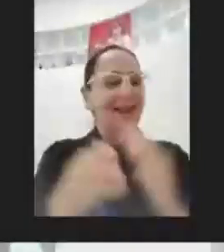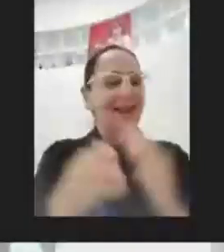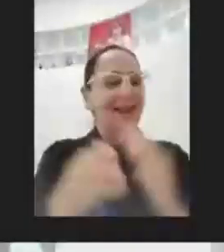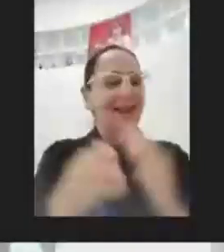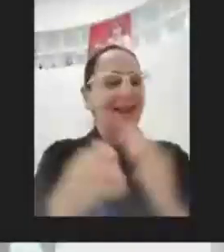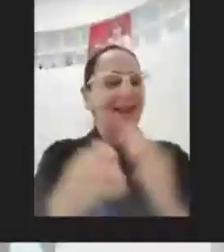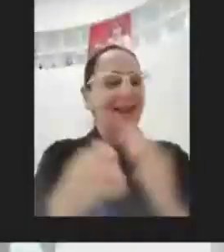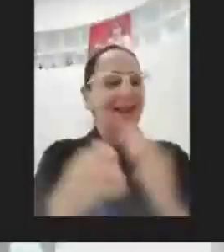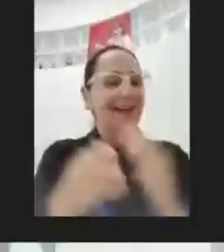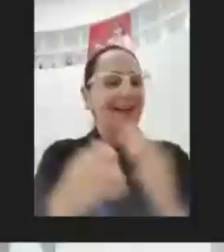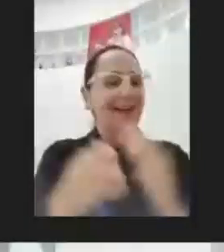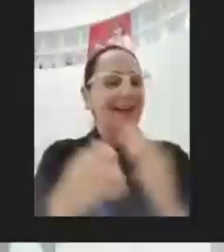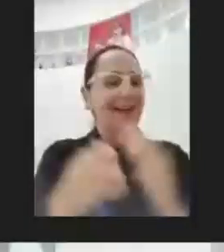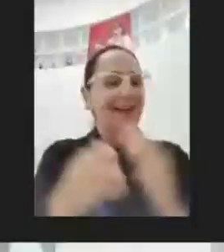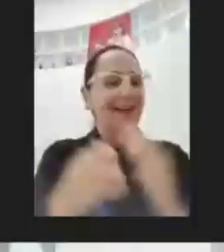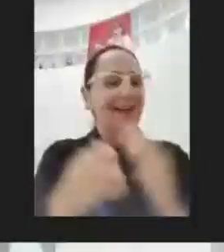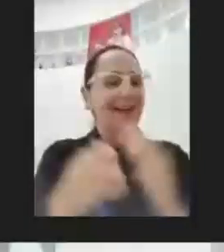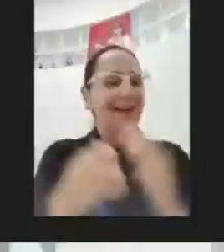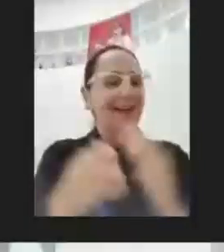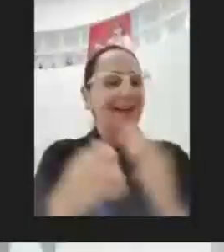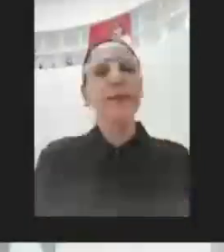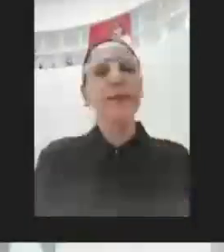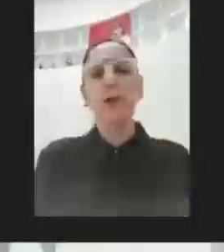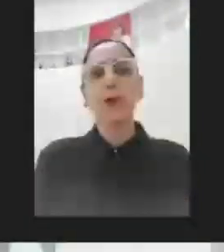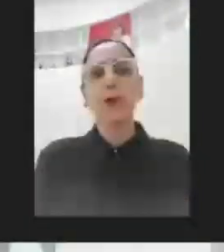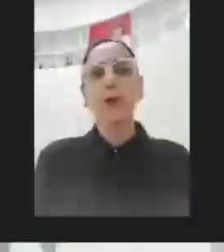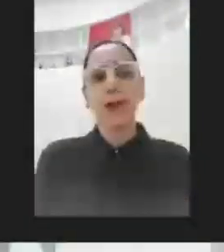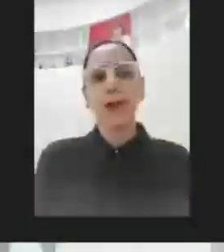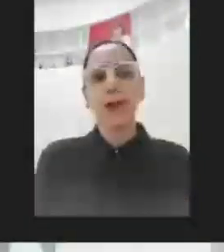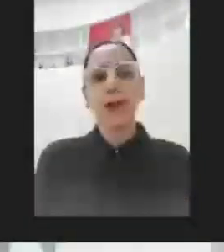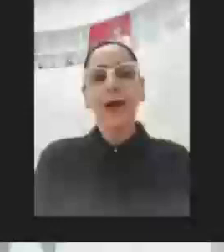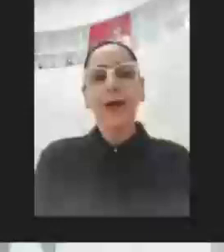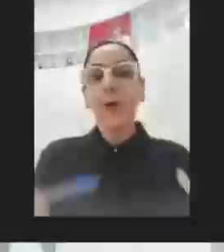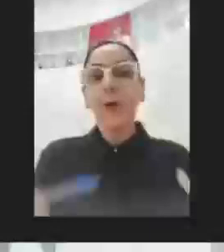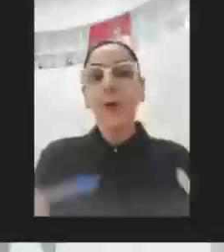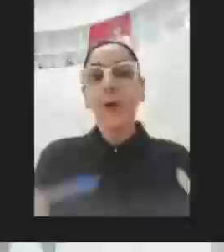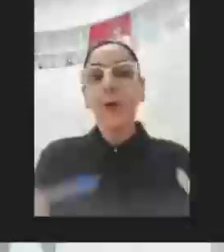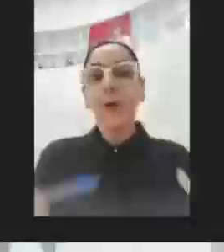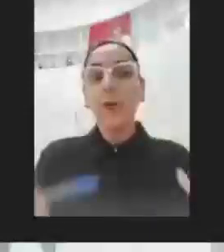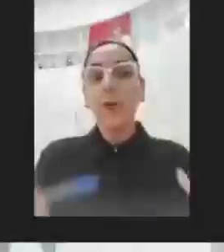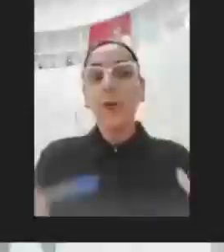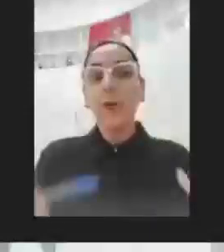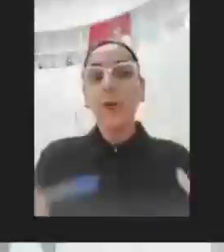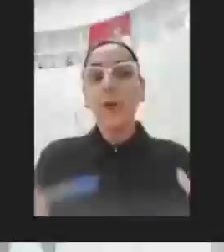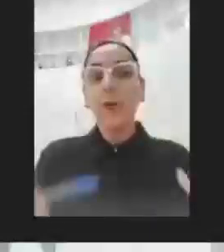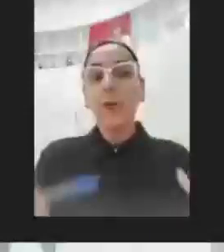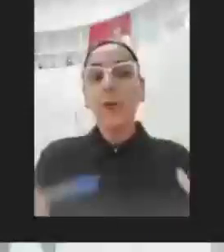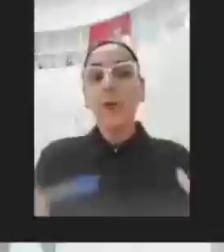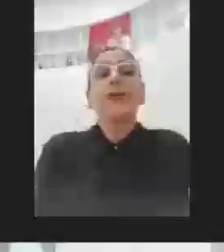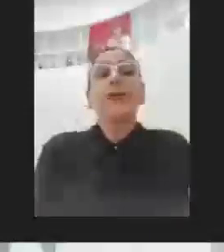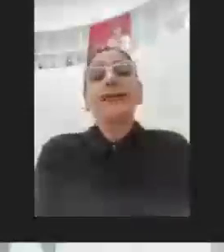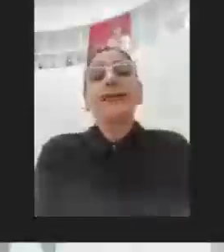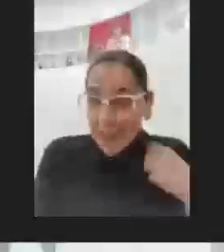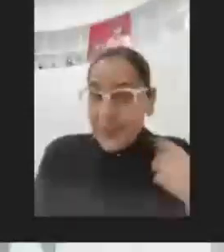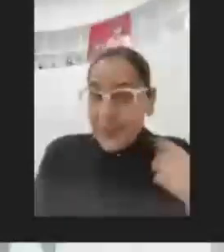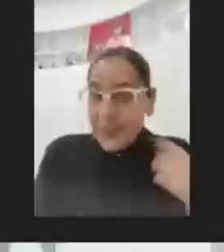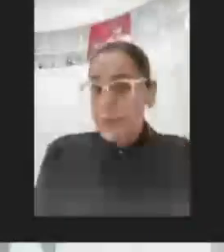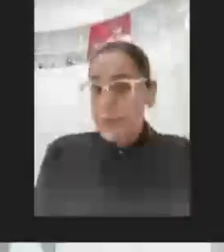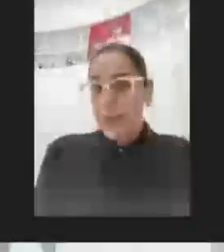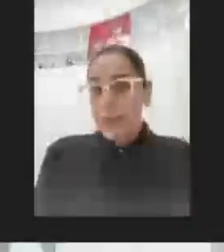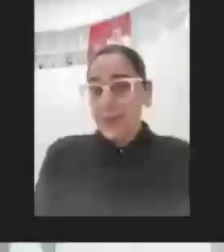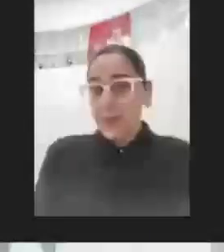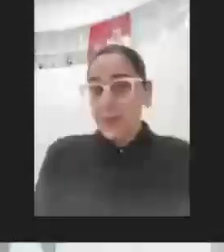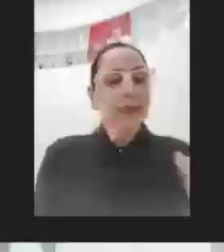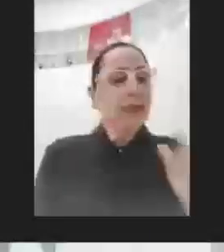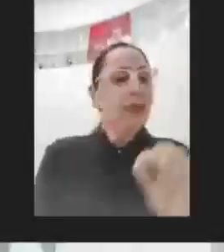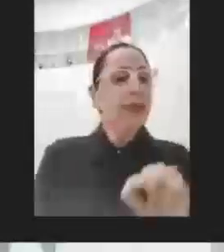chegar lá, na unidade de saúde, no pediatra, acho que ele demora 1 hora. 1 hora! Mas e aí?